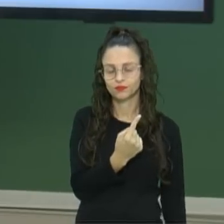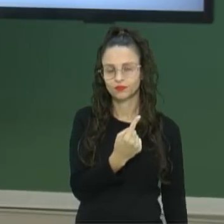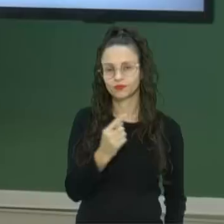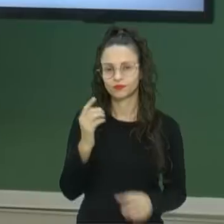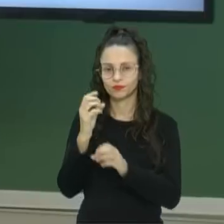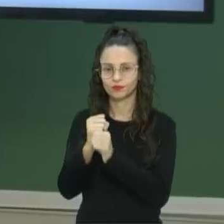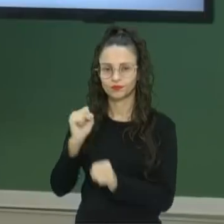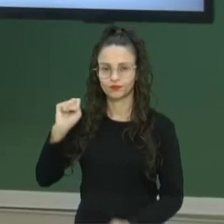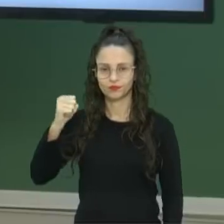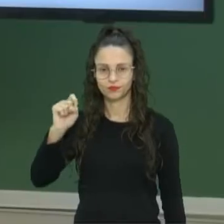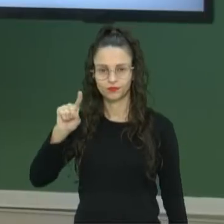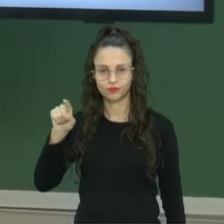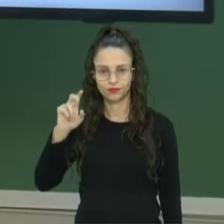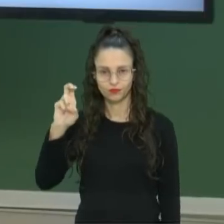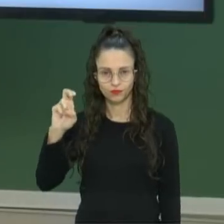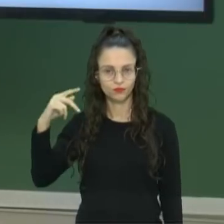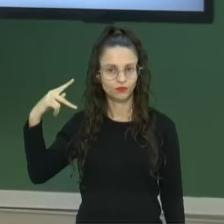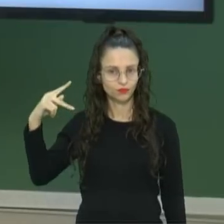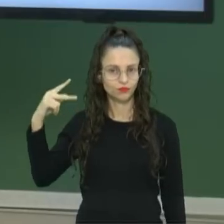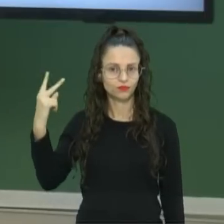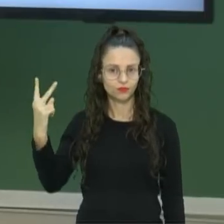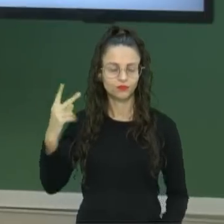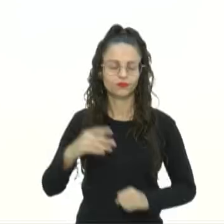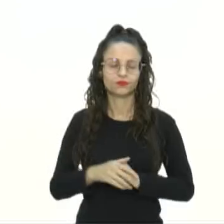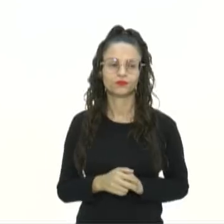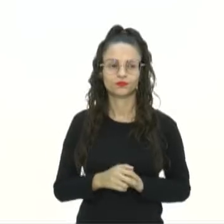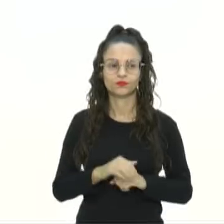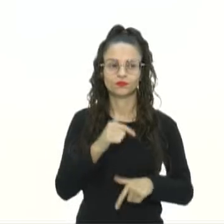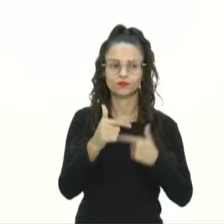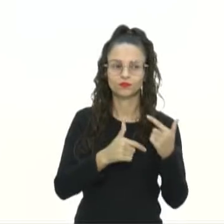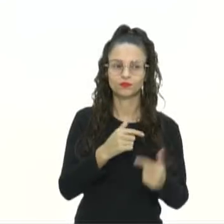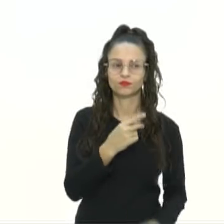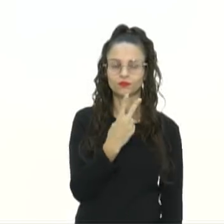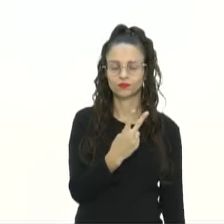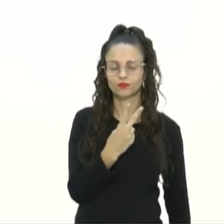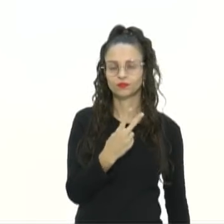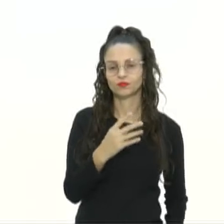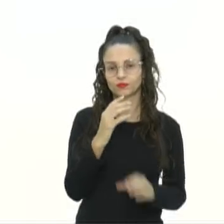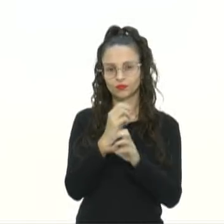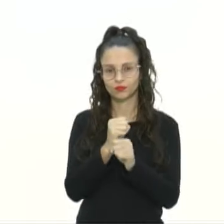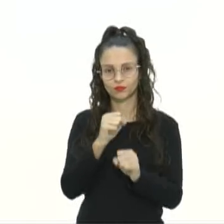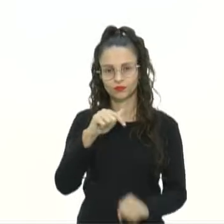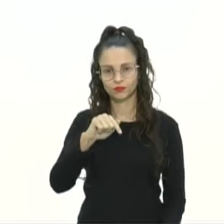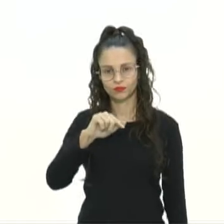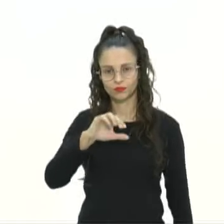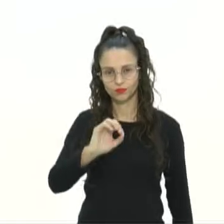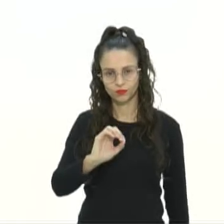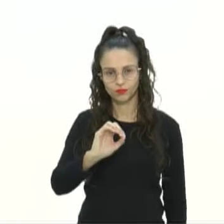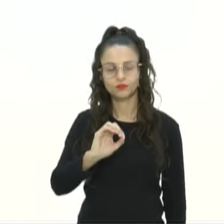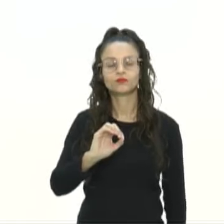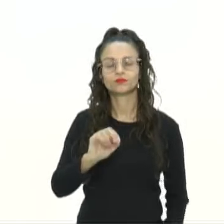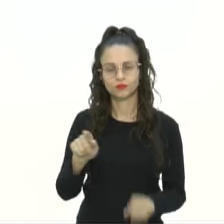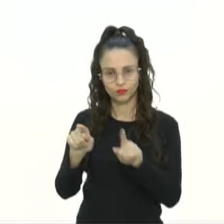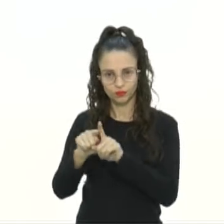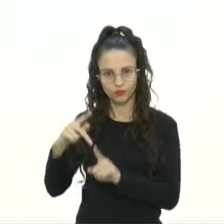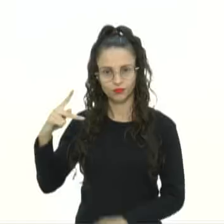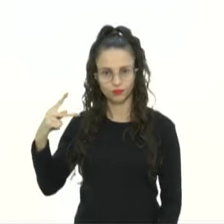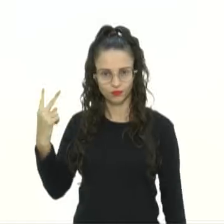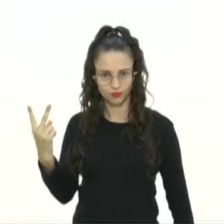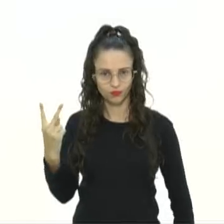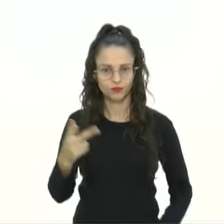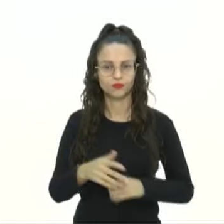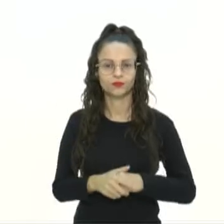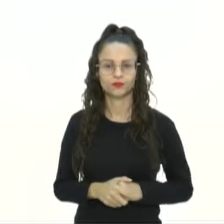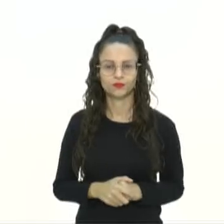tirou 8,5, tem peso 2. O trabalho 2, ele tirou 7, também tem peso